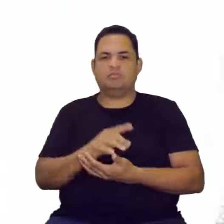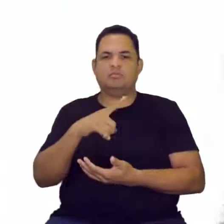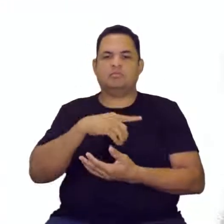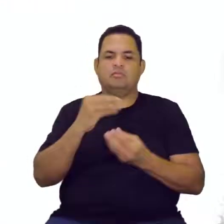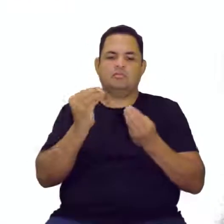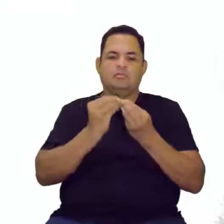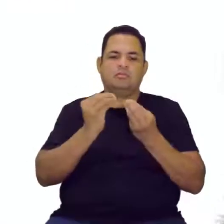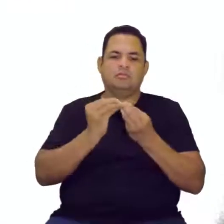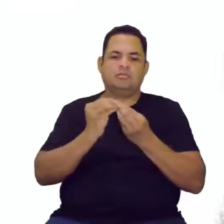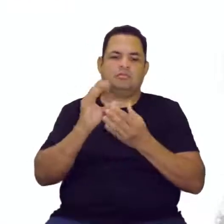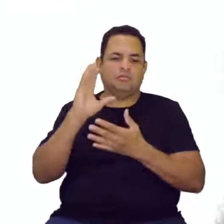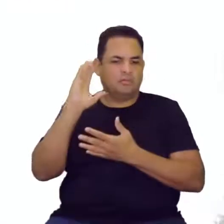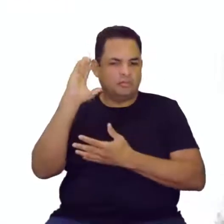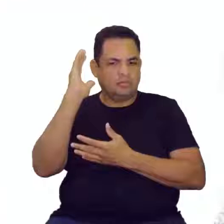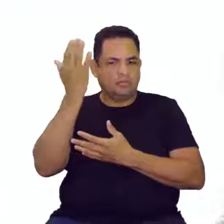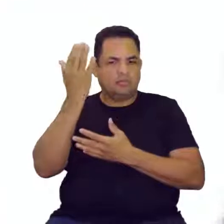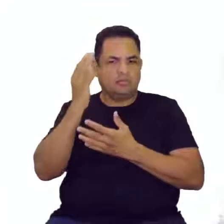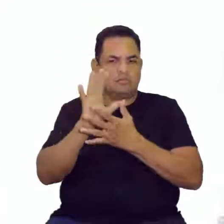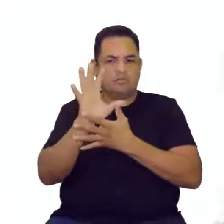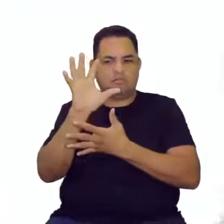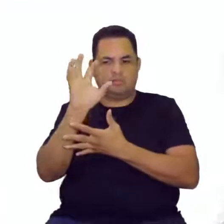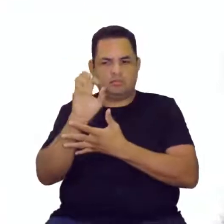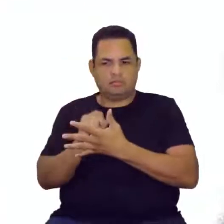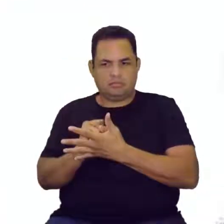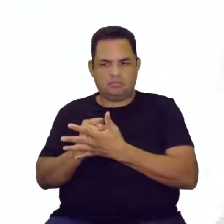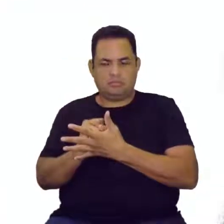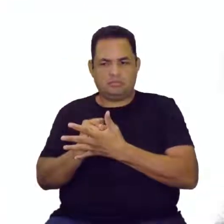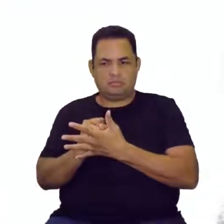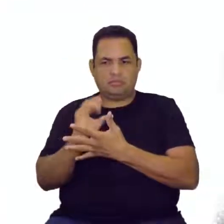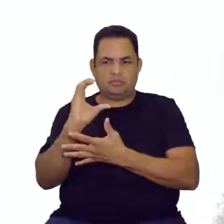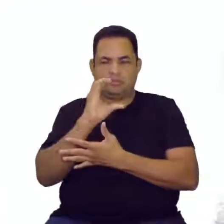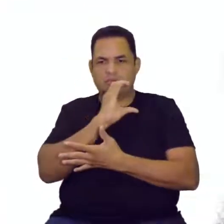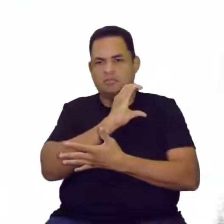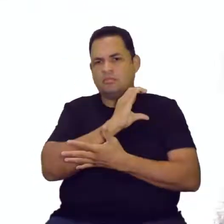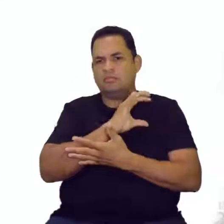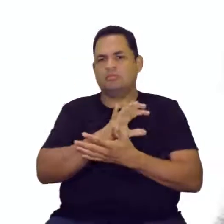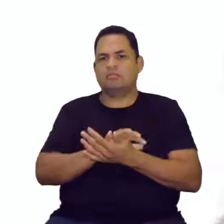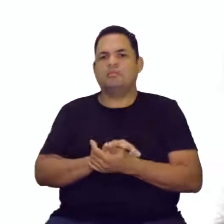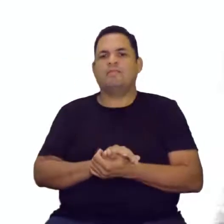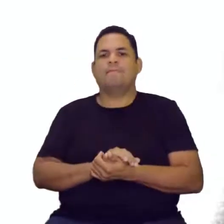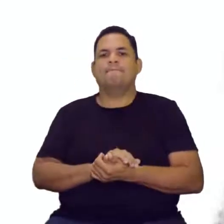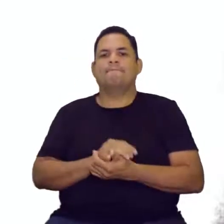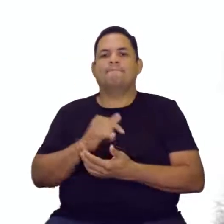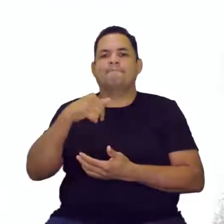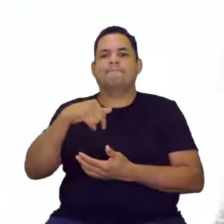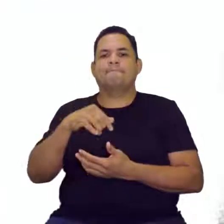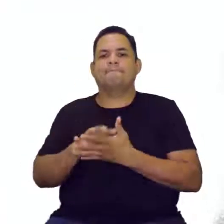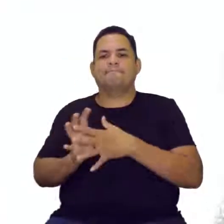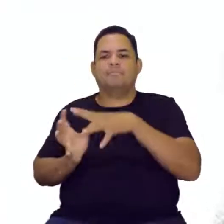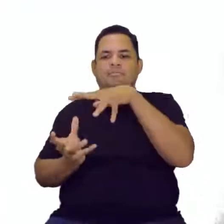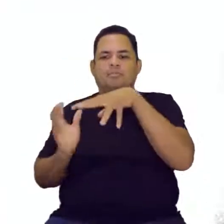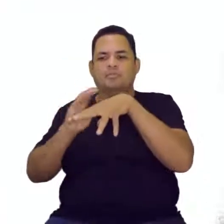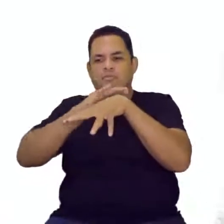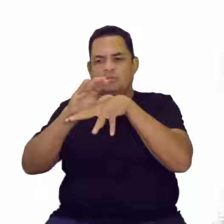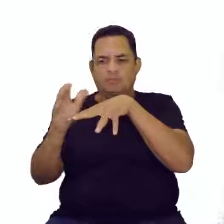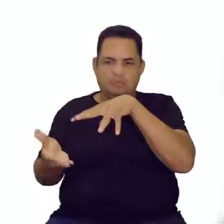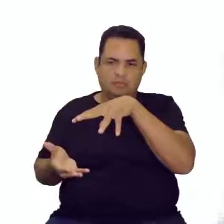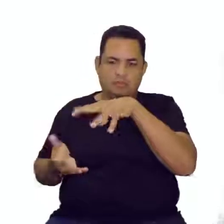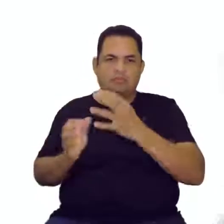essa capacidade de absorver calor e acaba retendo esses calores na nossa atmosfera.